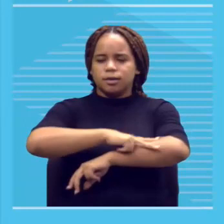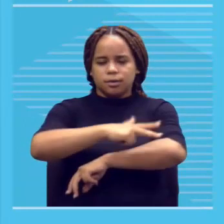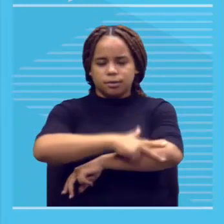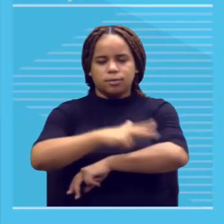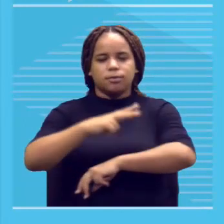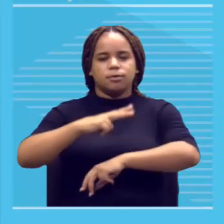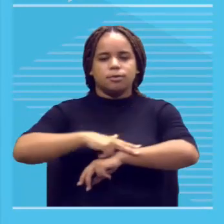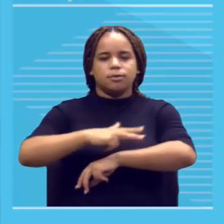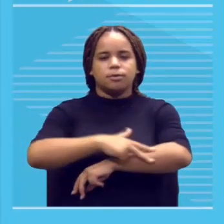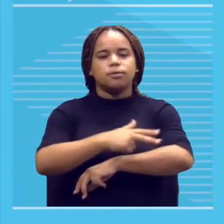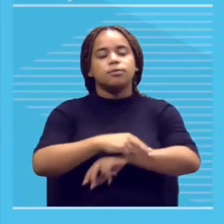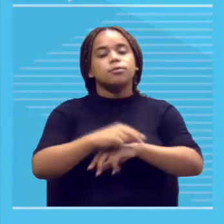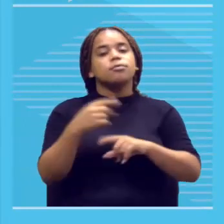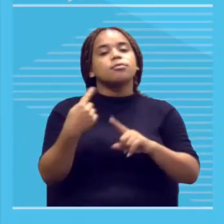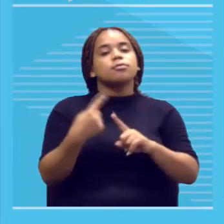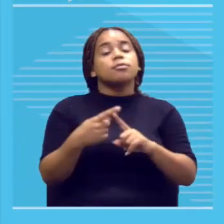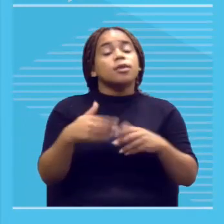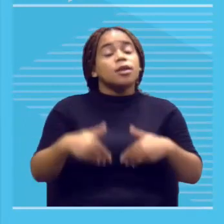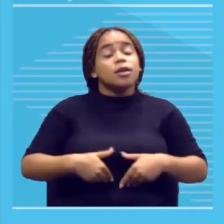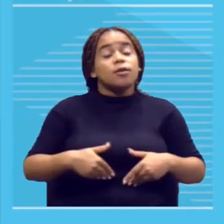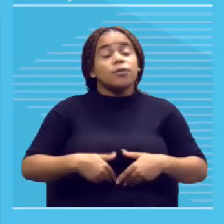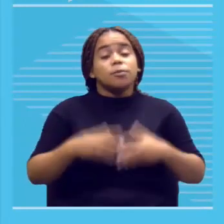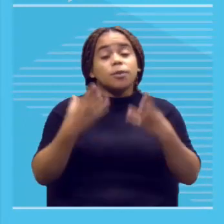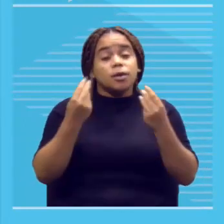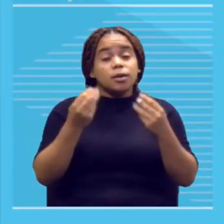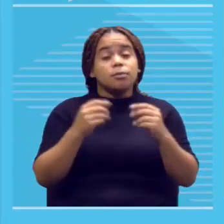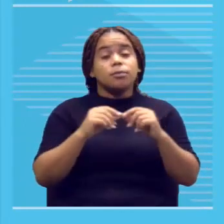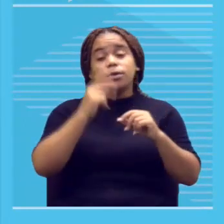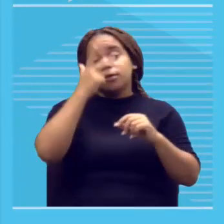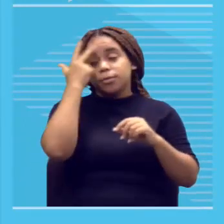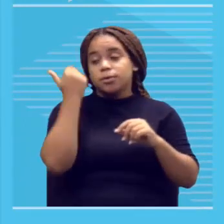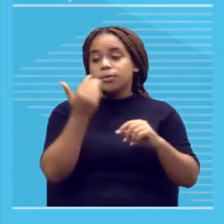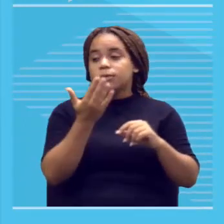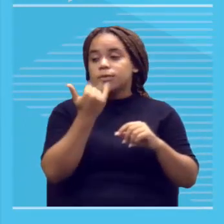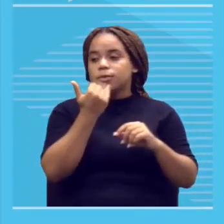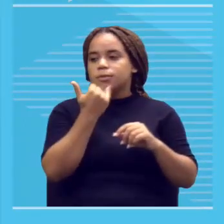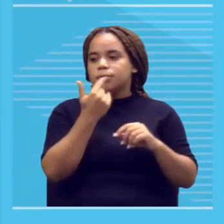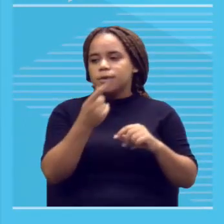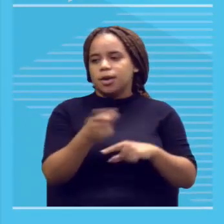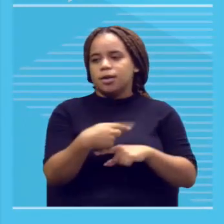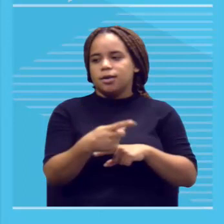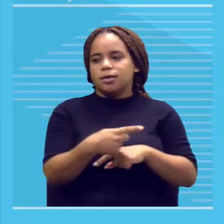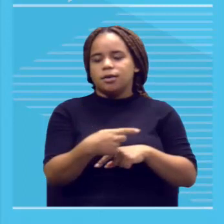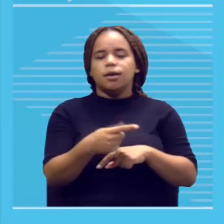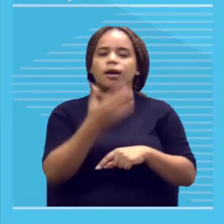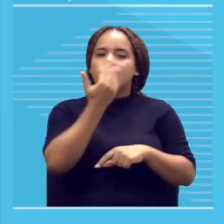comiam tudo que tivesse vida inclusive calangos lagartixas